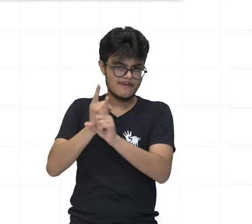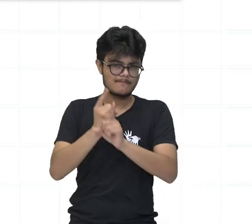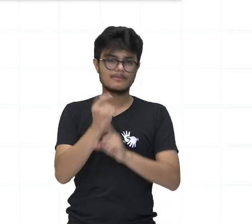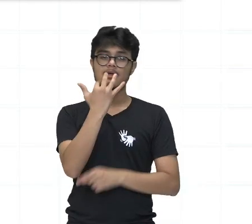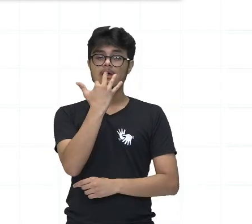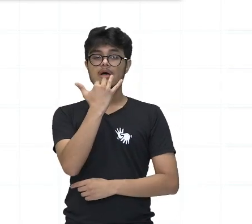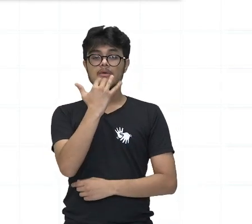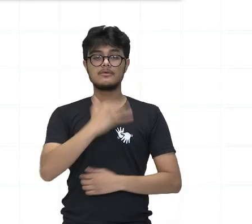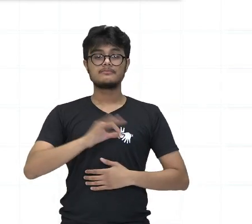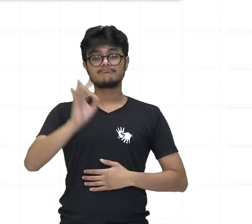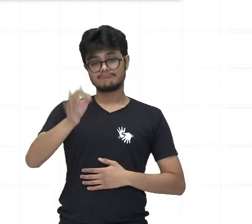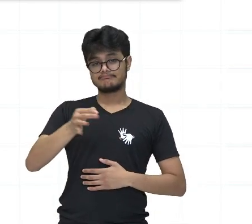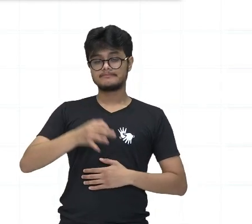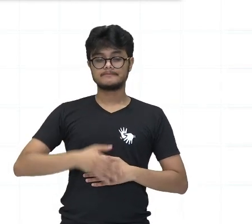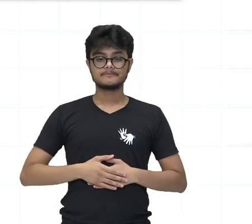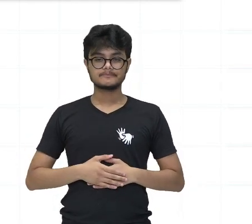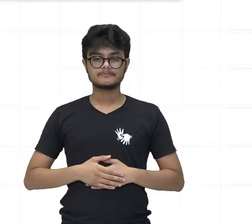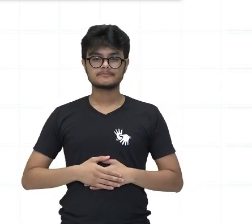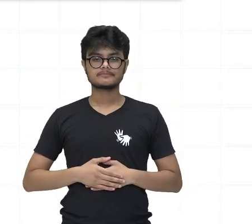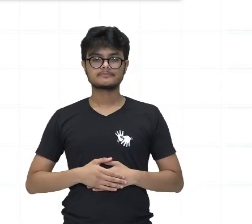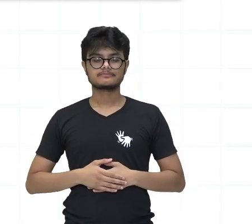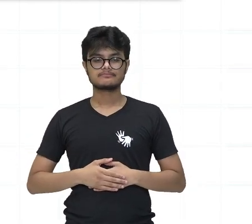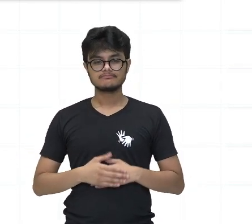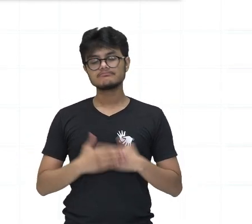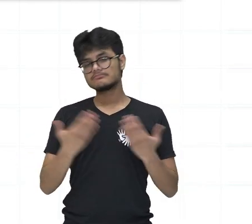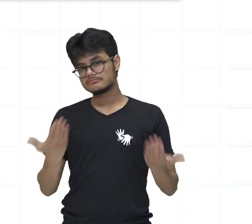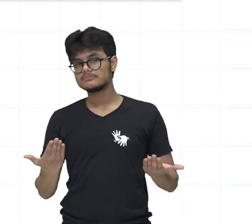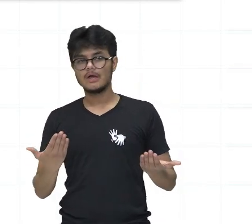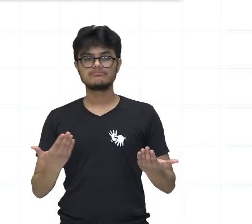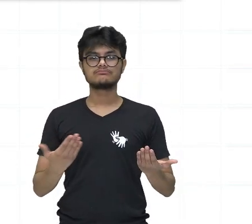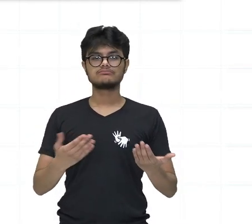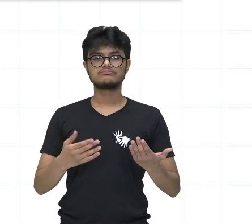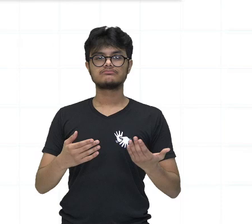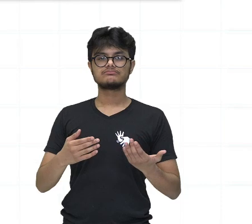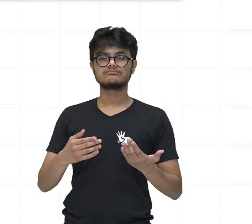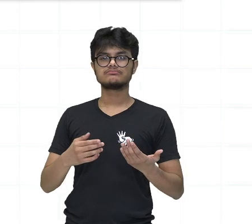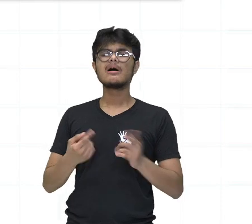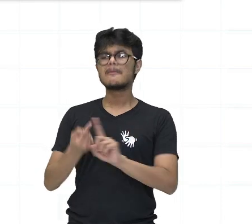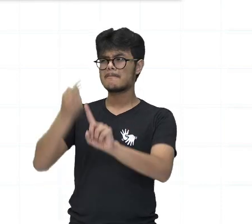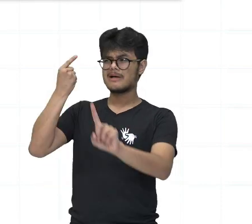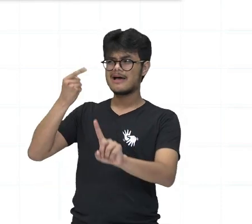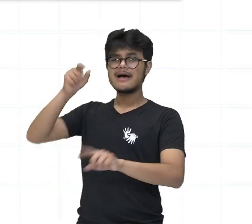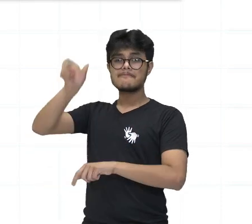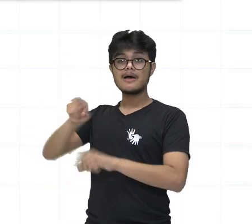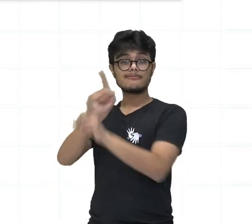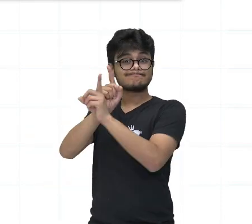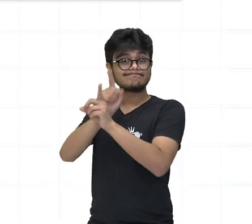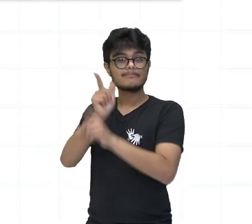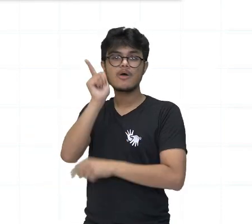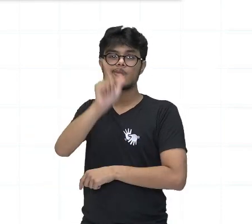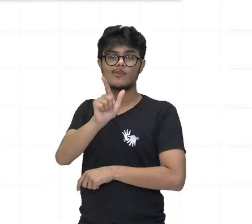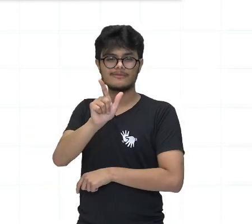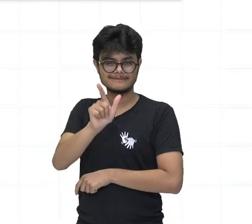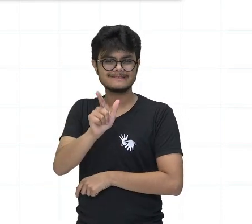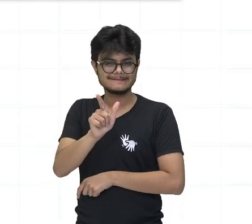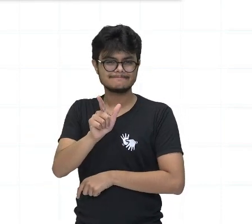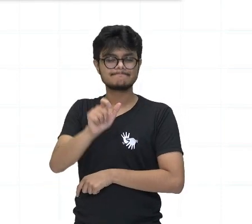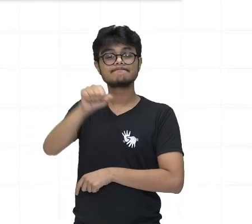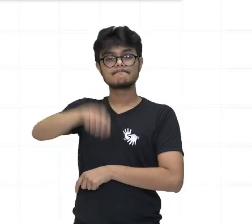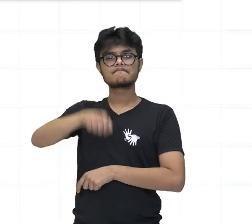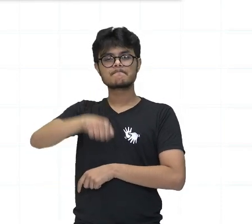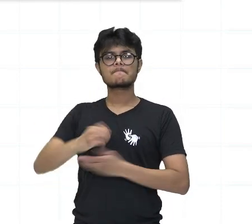naturais, os primitivos eles conseguiam extrair, certo? De